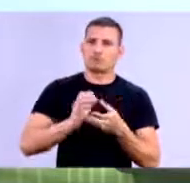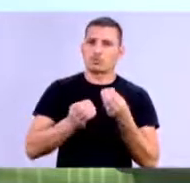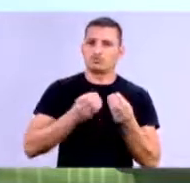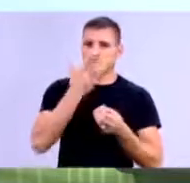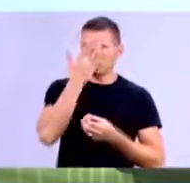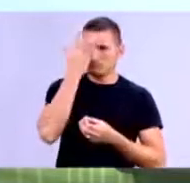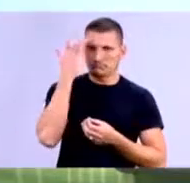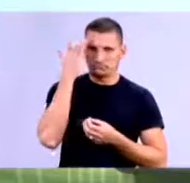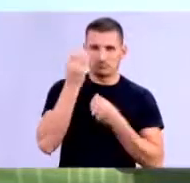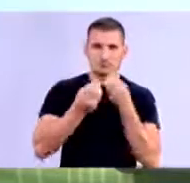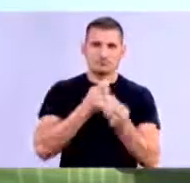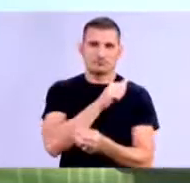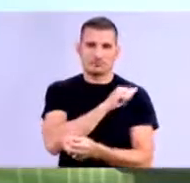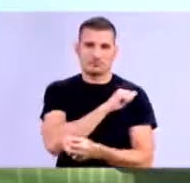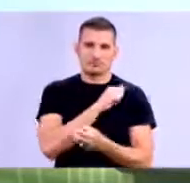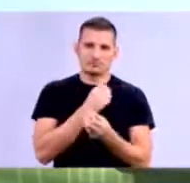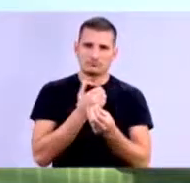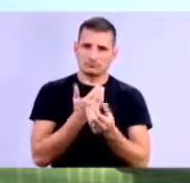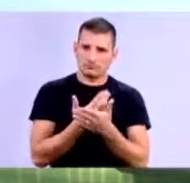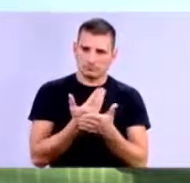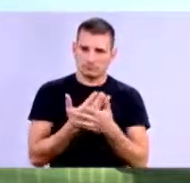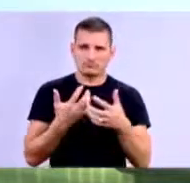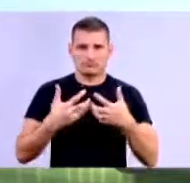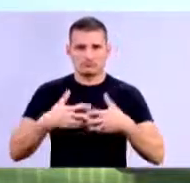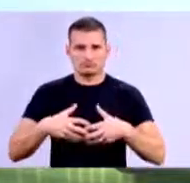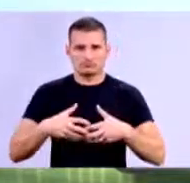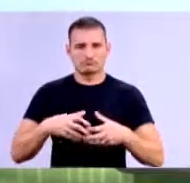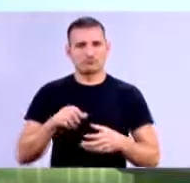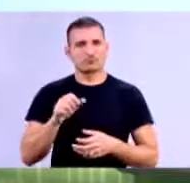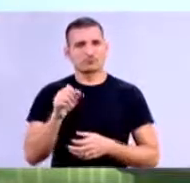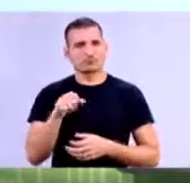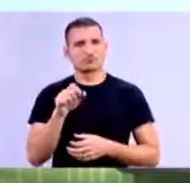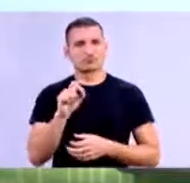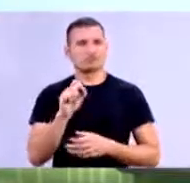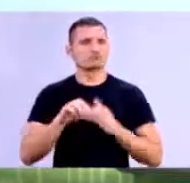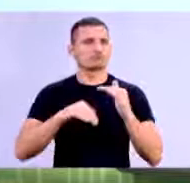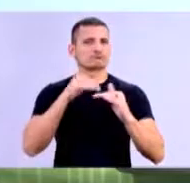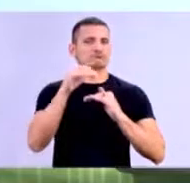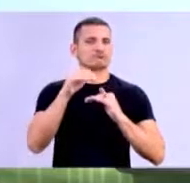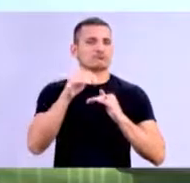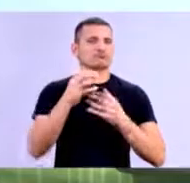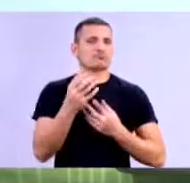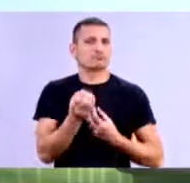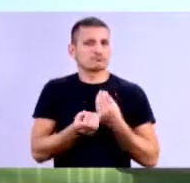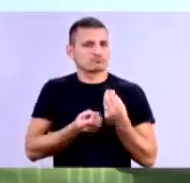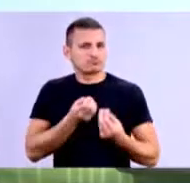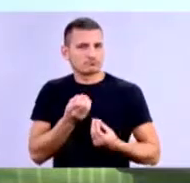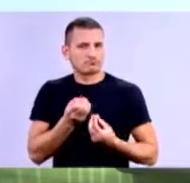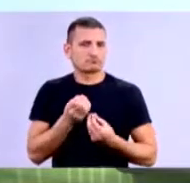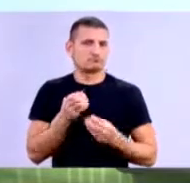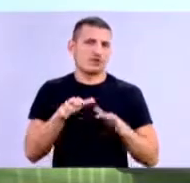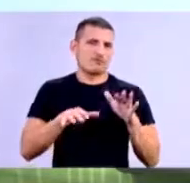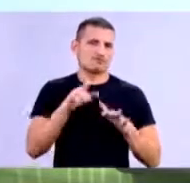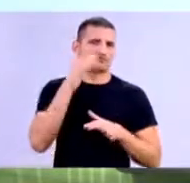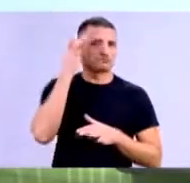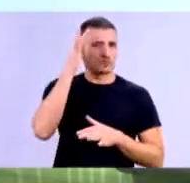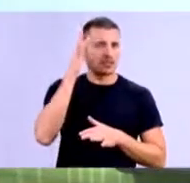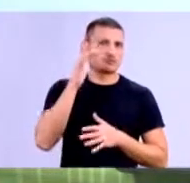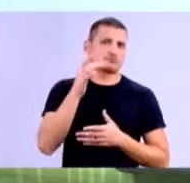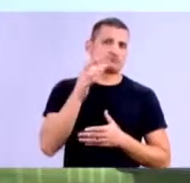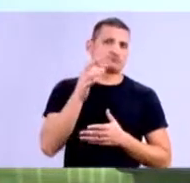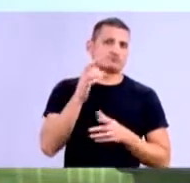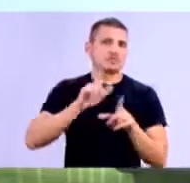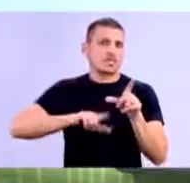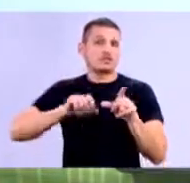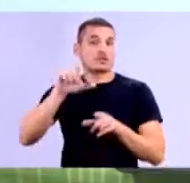do instituto, e sim para construir mais um comportamento. Por exemplo, talvez você não saiba que escrever letra maiúscula não é legal,